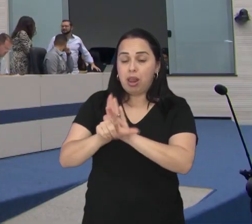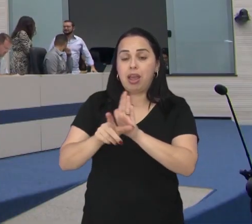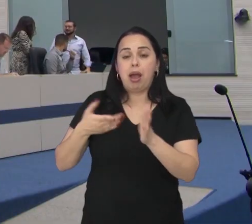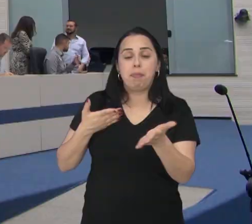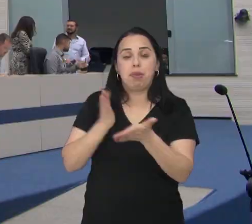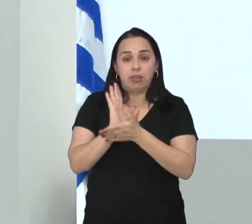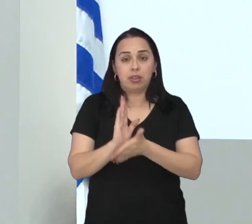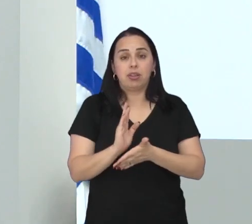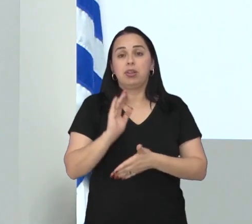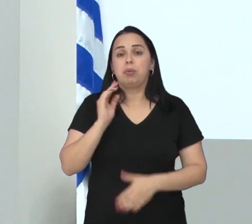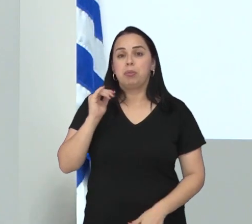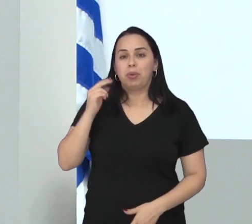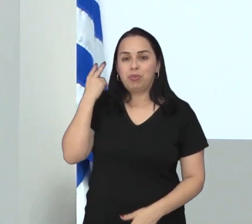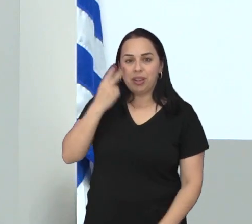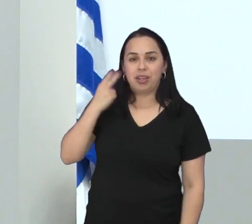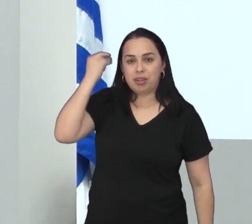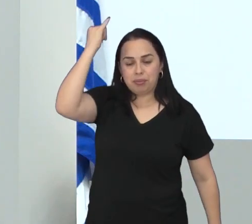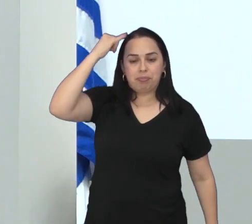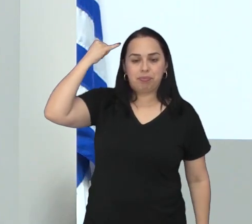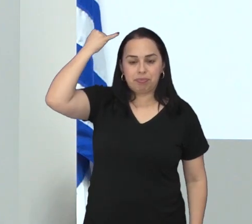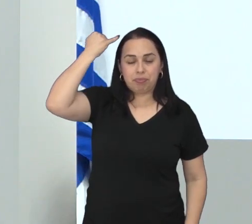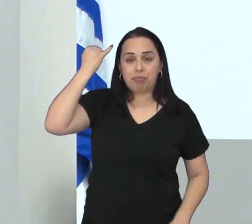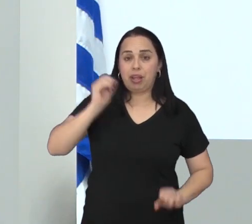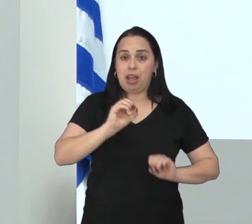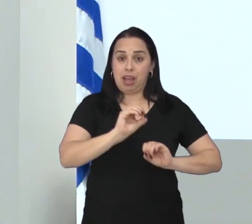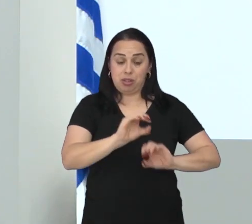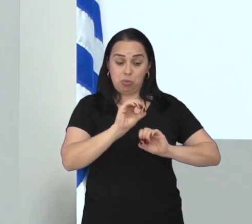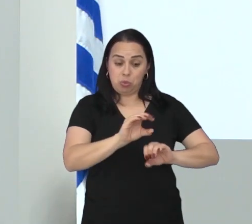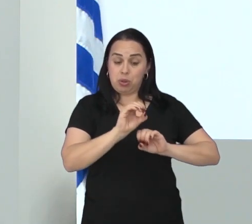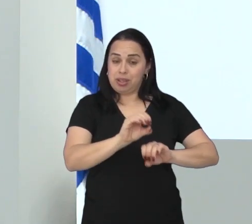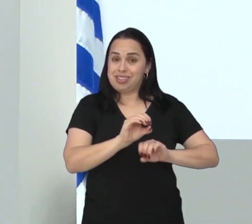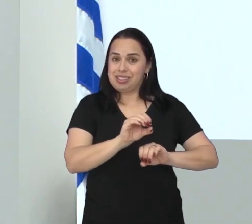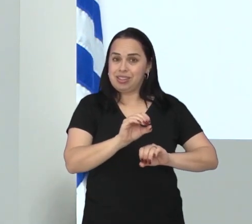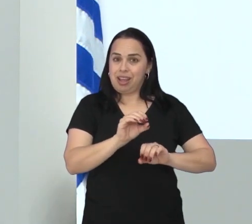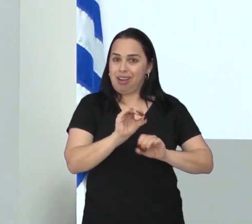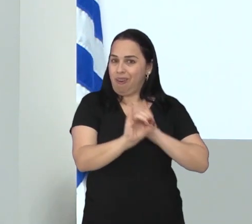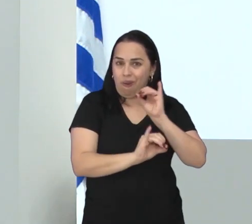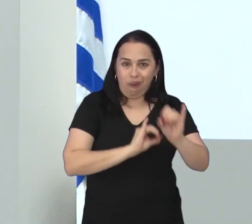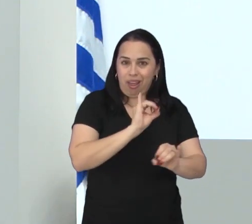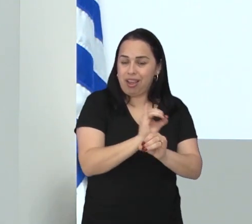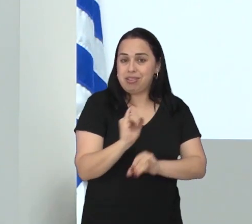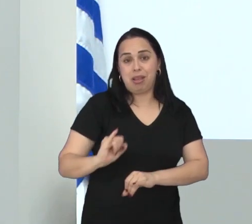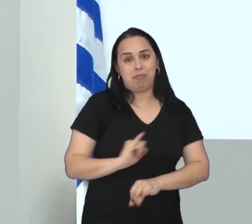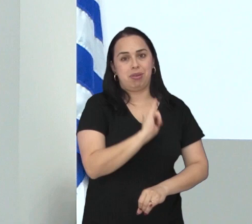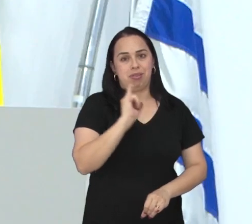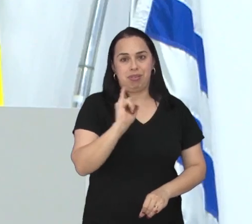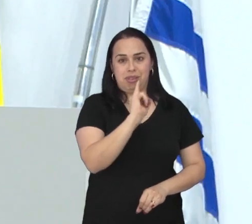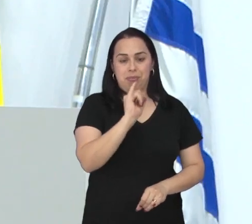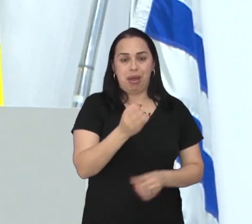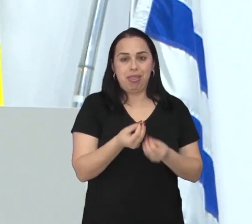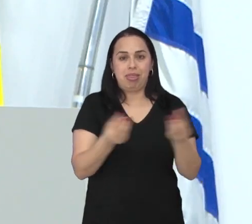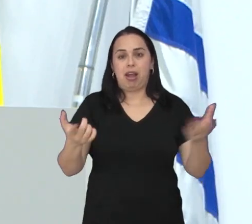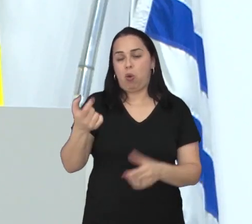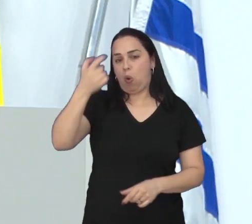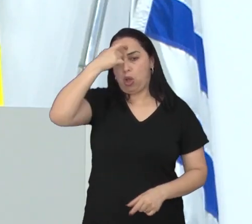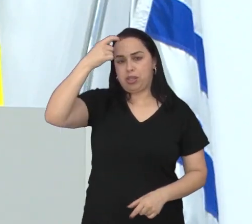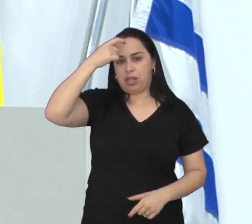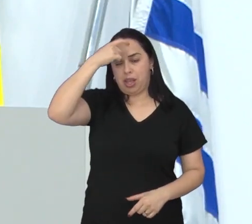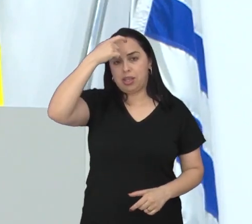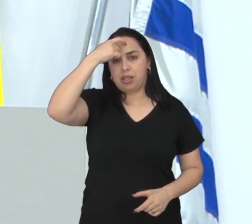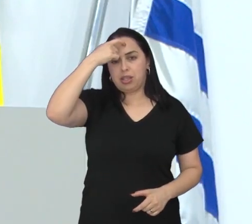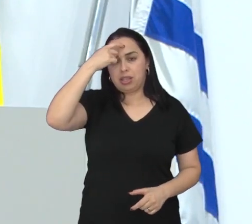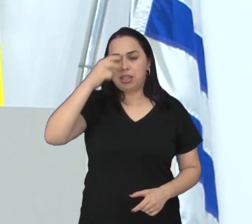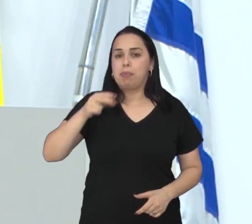pelos vereadores. Para o vereador Dr. José Cláudio, a educação digital é um caminho importante para criar consciência